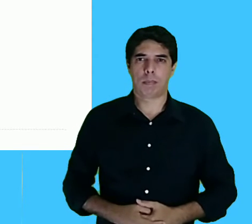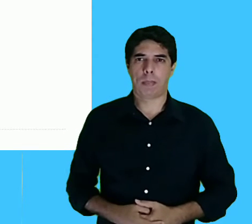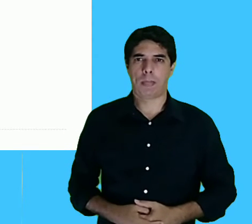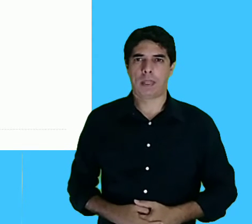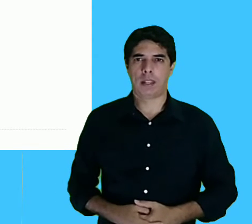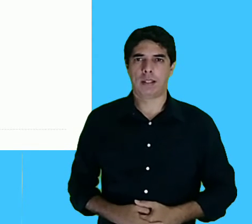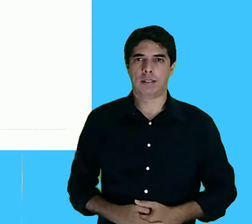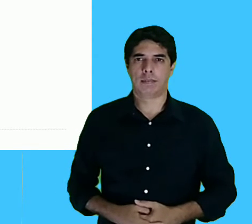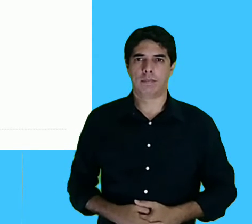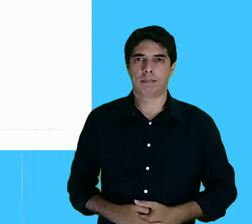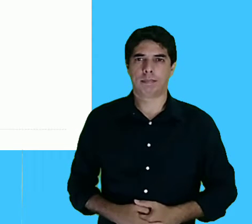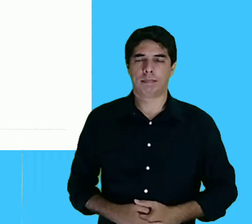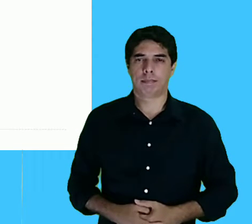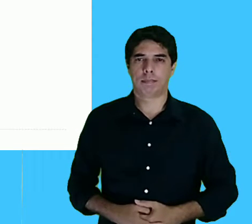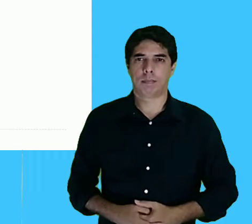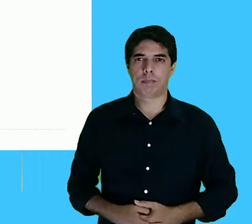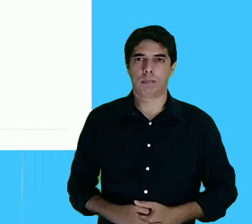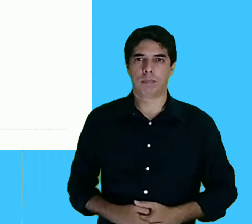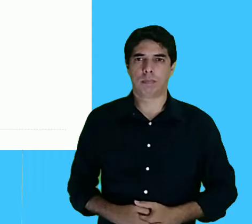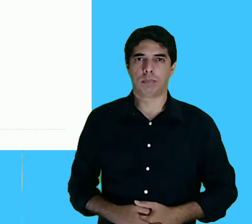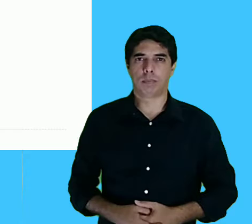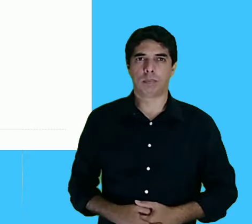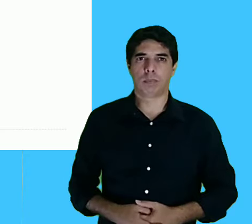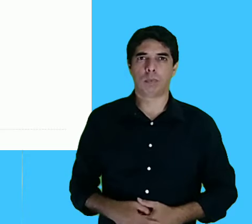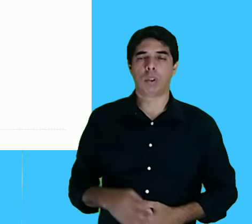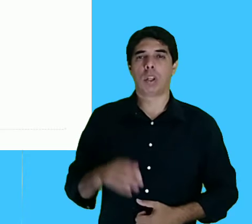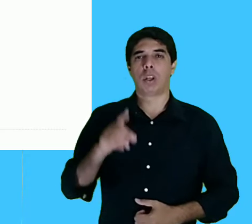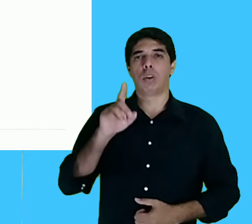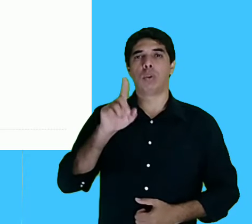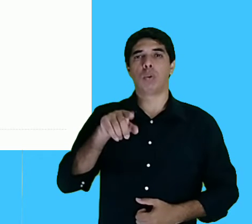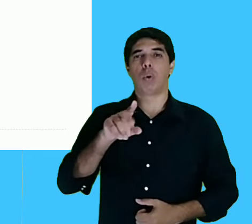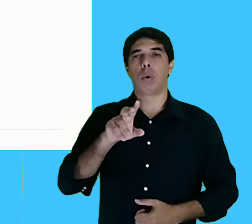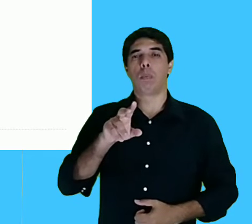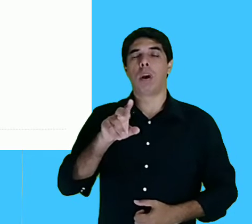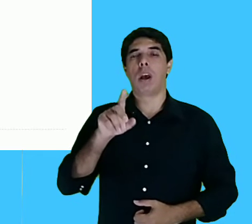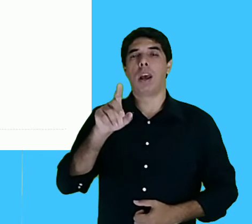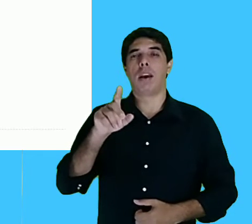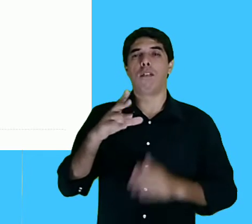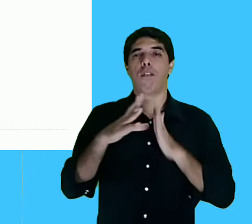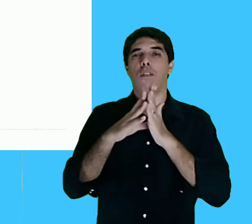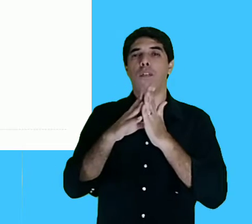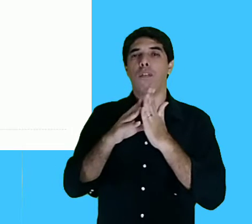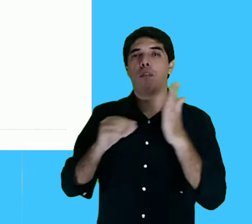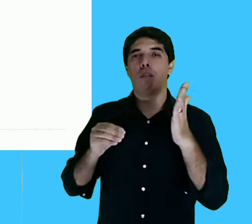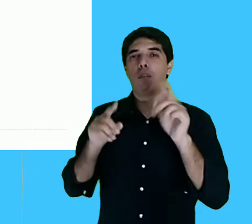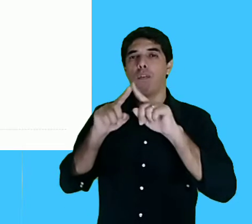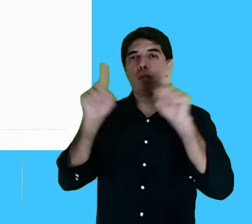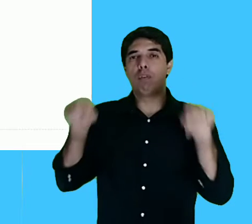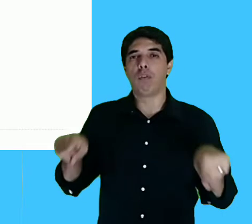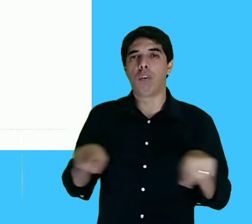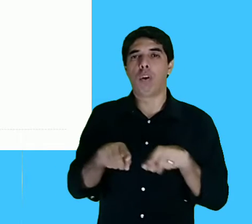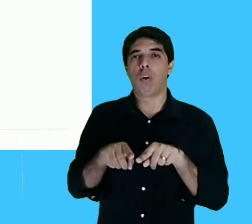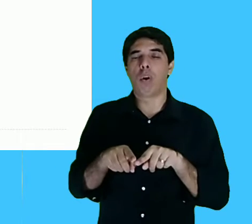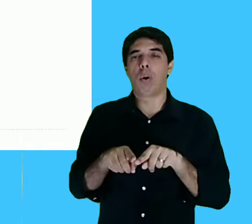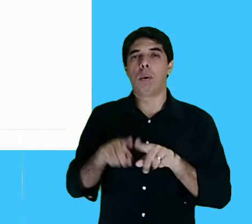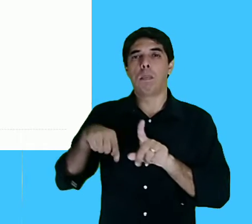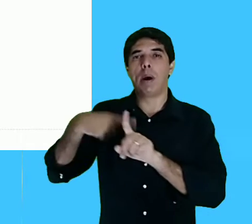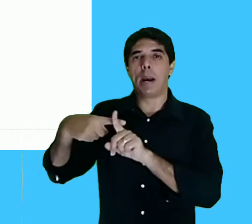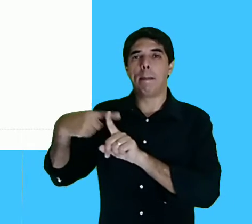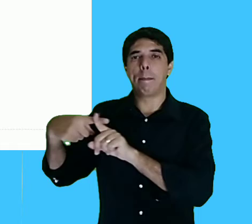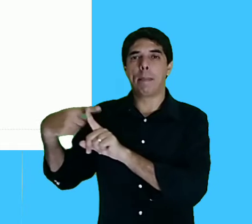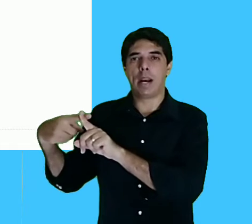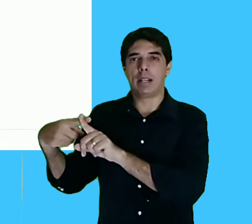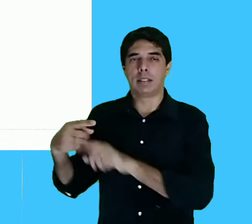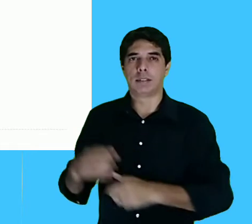Esses formatos estendidos, se necessário, eles podem ser usados. E eles são o resultado da combinação de um